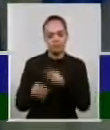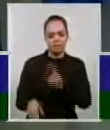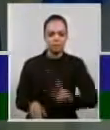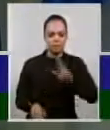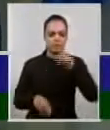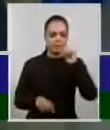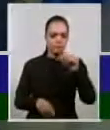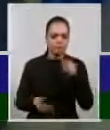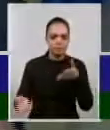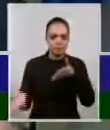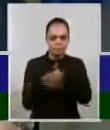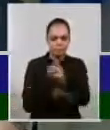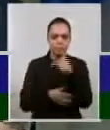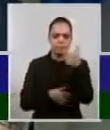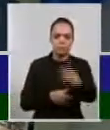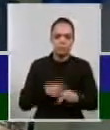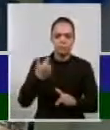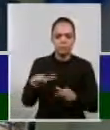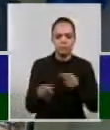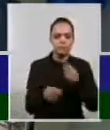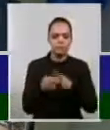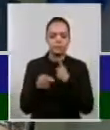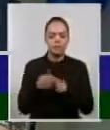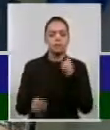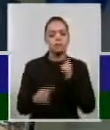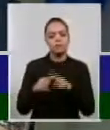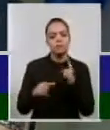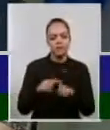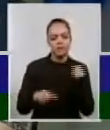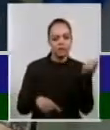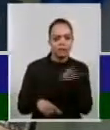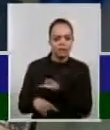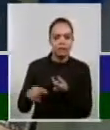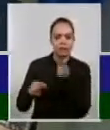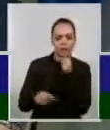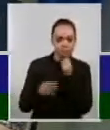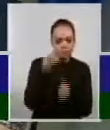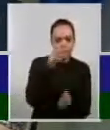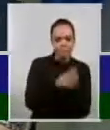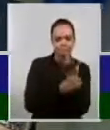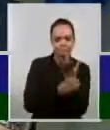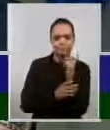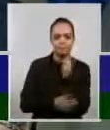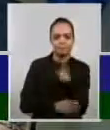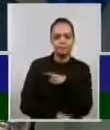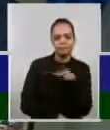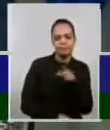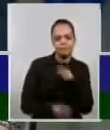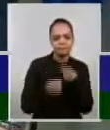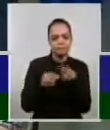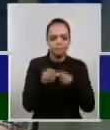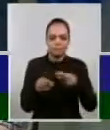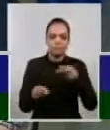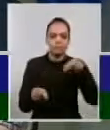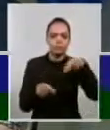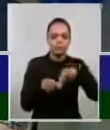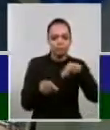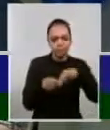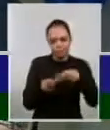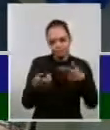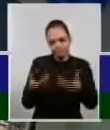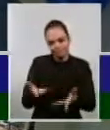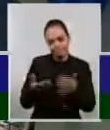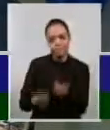e passou para outros municípios. Por quê? A nossa nascente de água está no município de Uberaba.